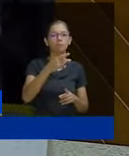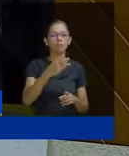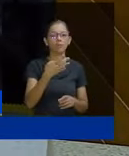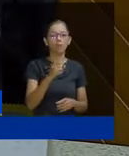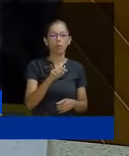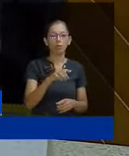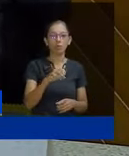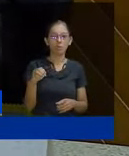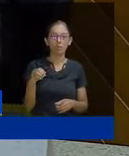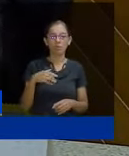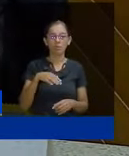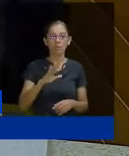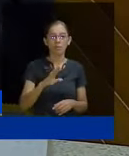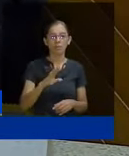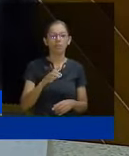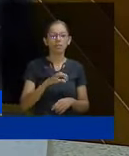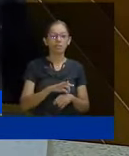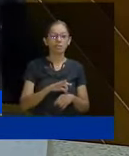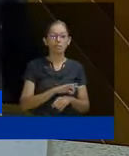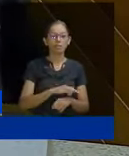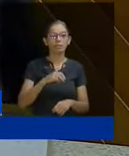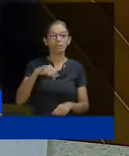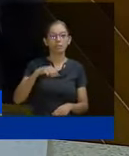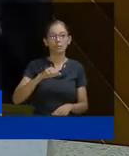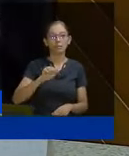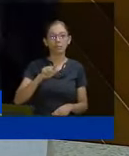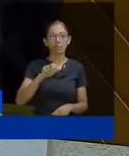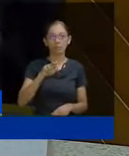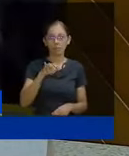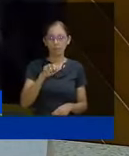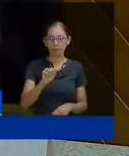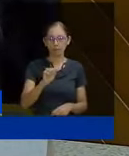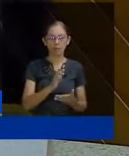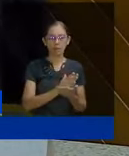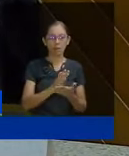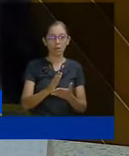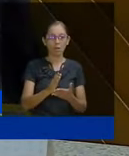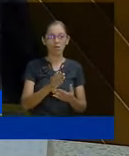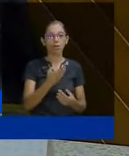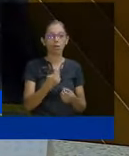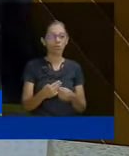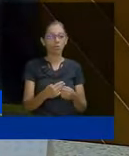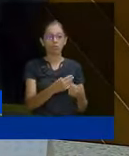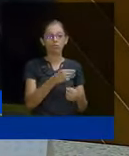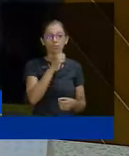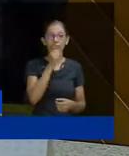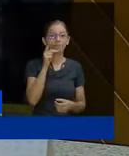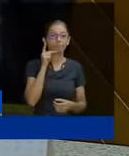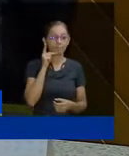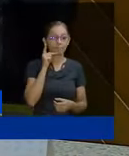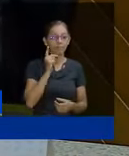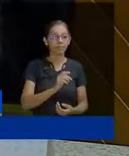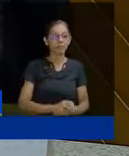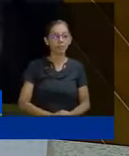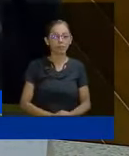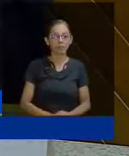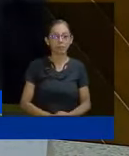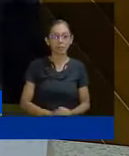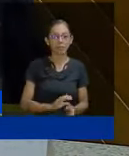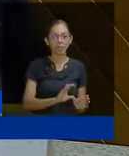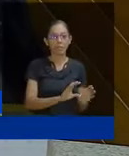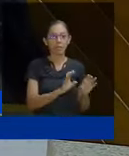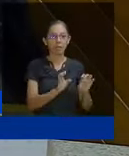em todo o Amapá. Os registros são maiores em Calçoene, que no ano passado contabilizou 2.587 casos,